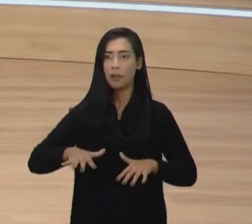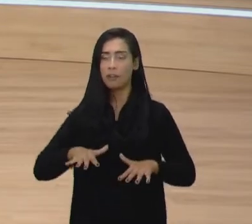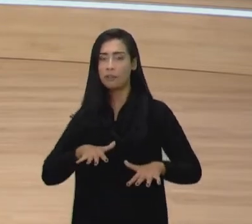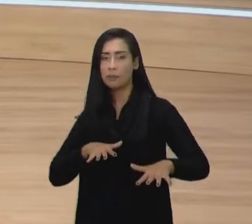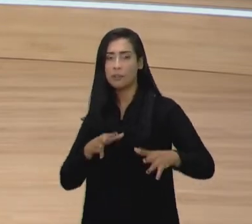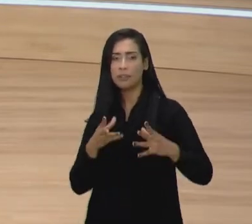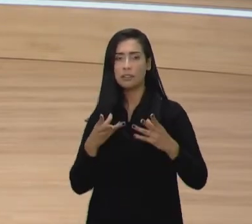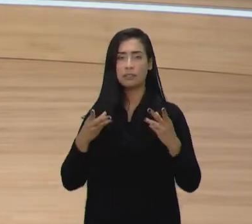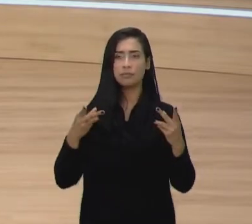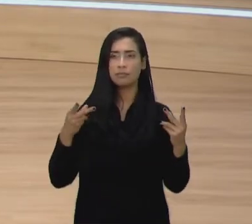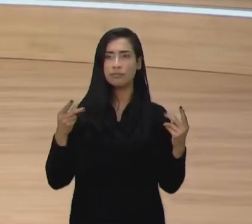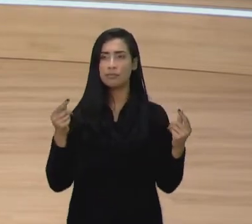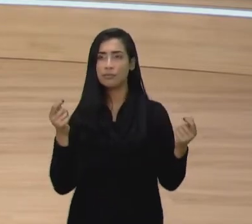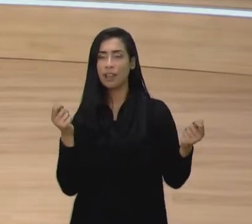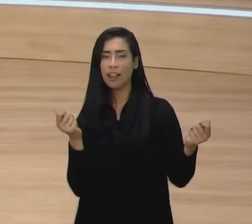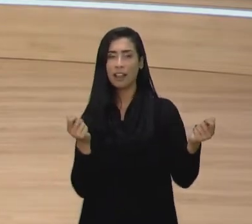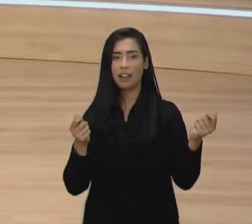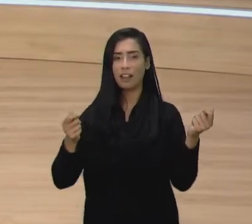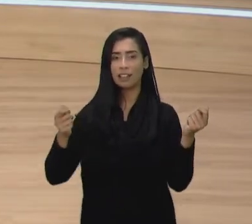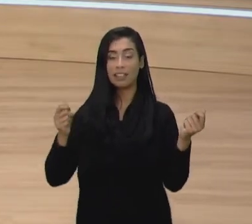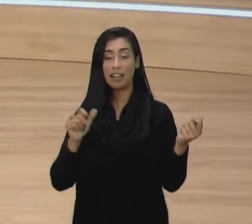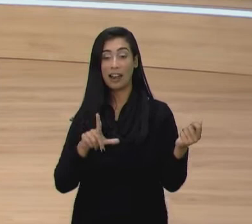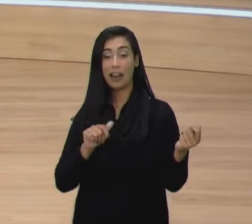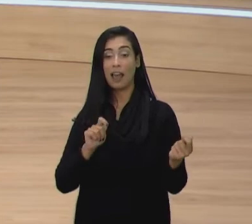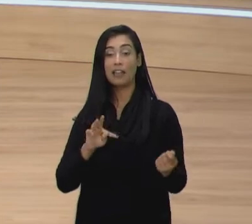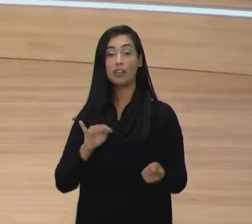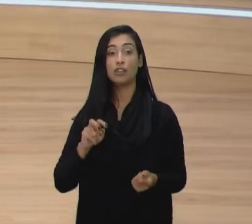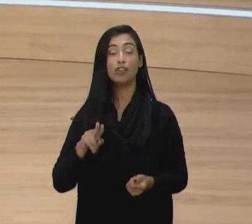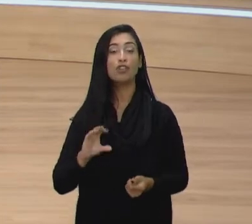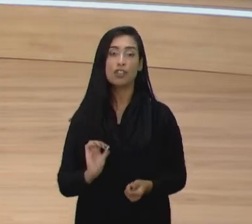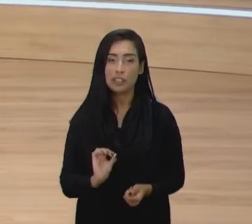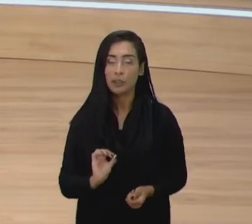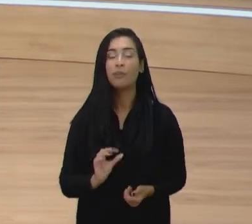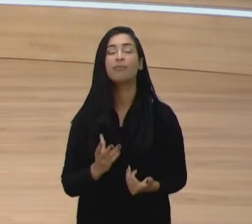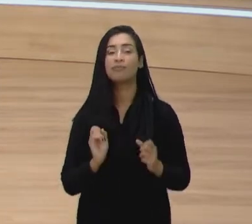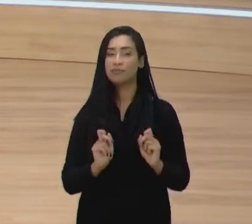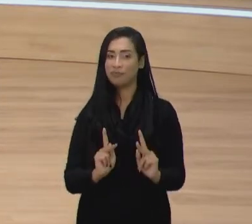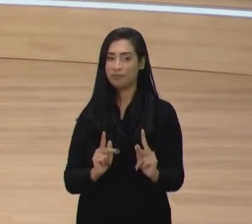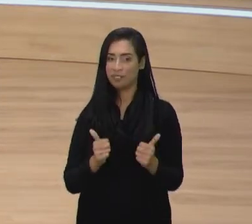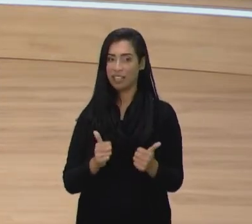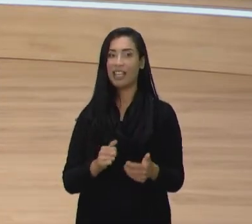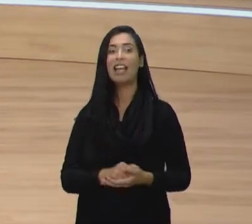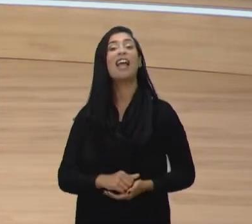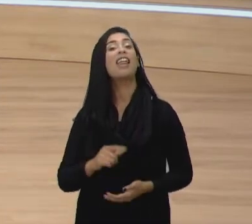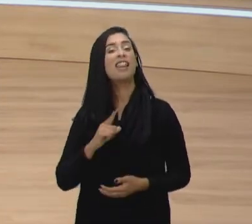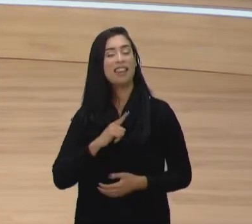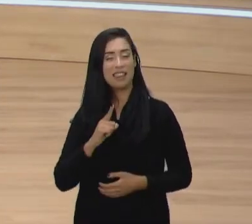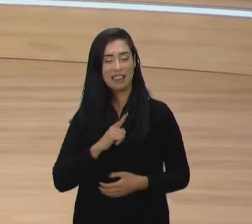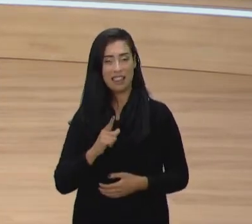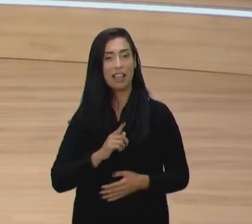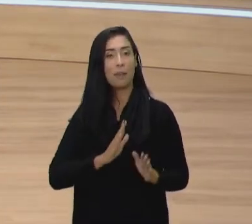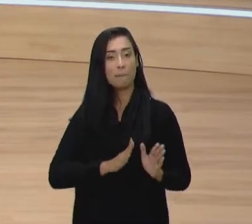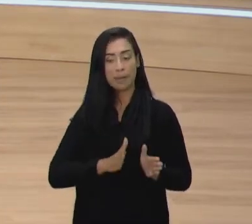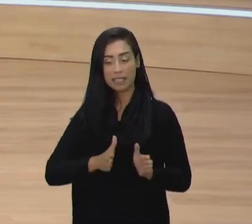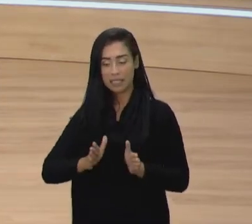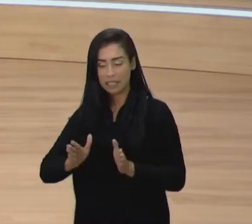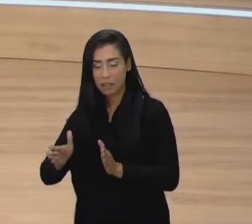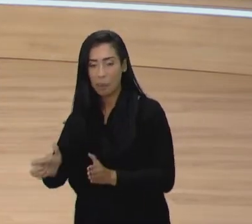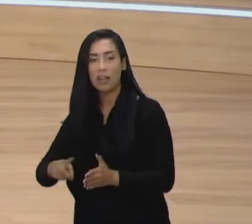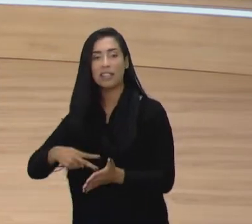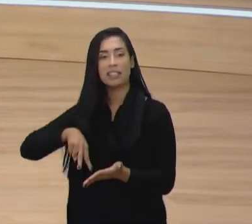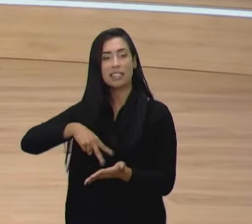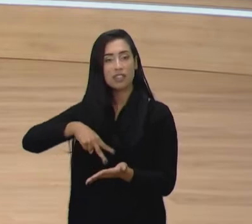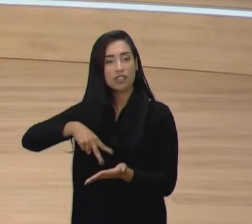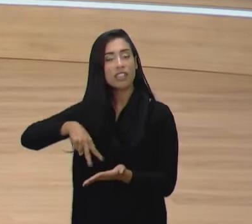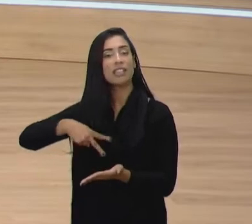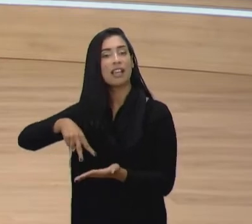gostosinho dos ritmos latinos. Então... E para isso, nós vamos com uma coreografia, uma sequência tranquila, facinho,